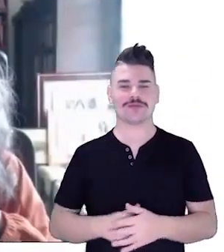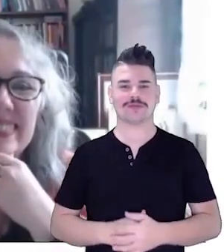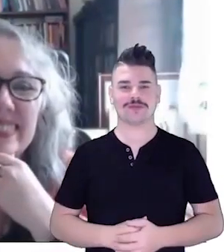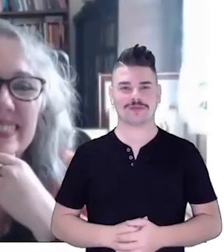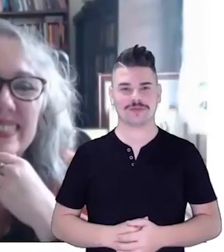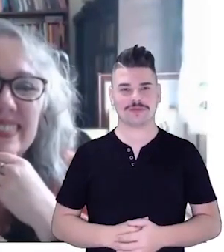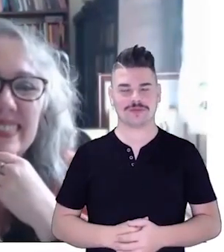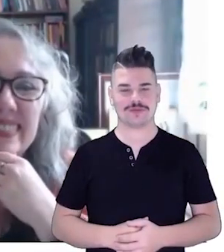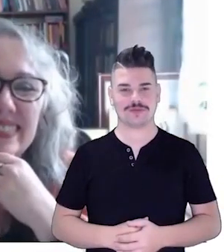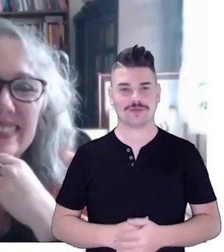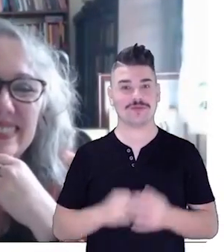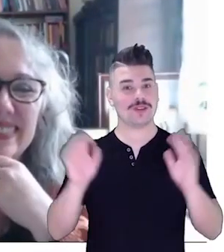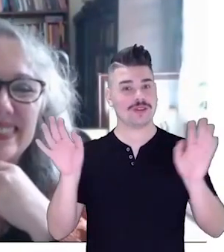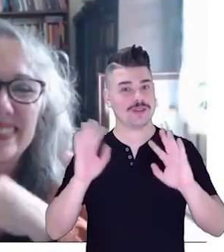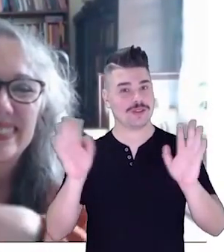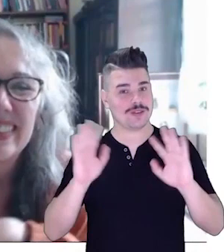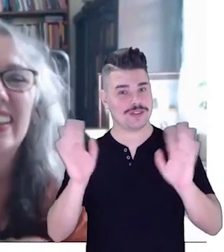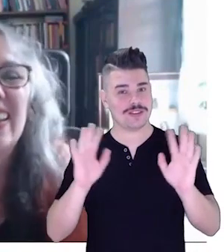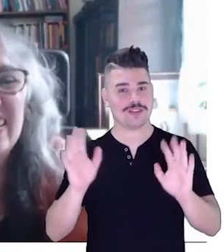Hello. Hi.